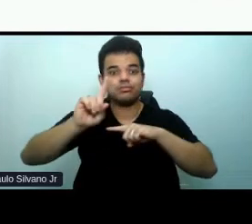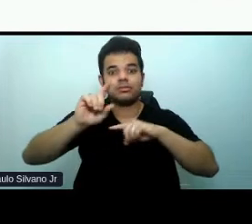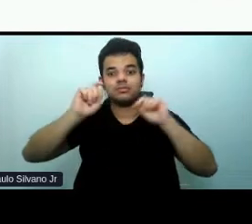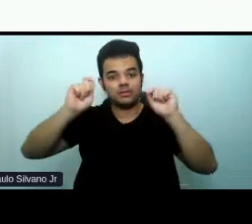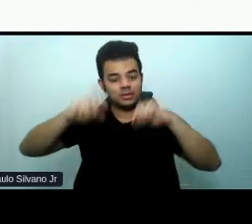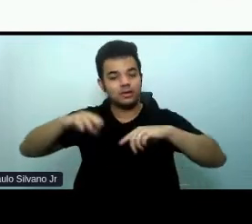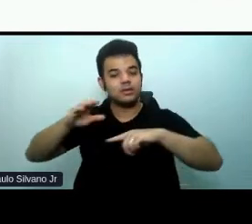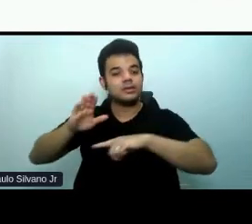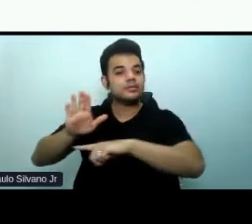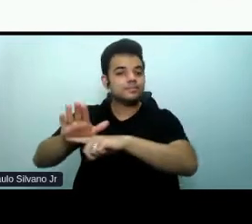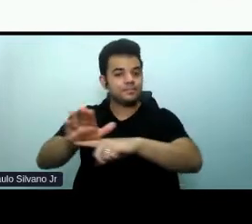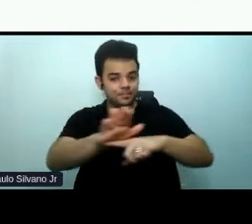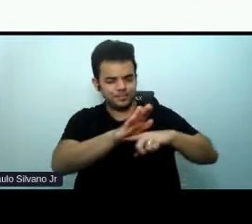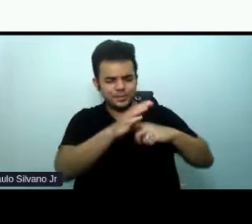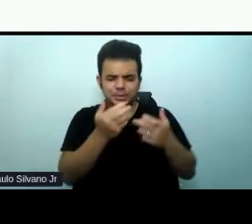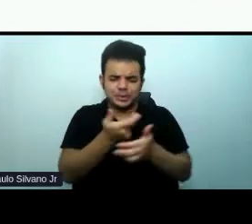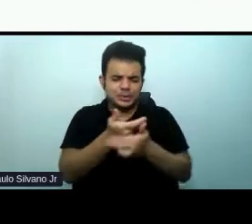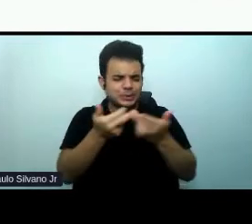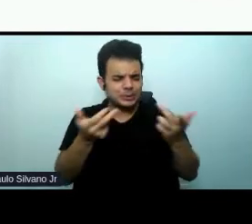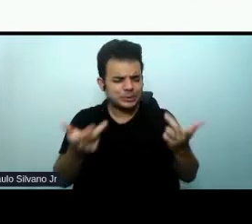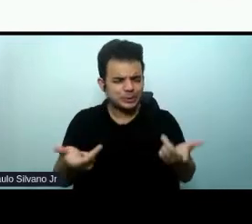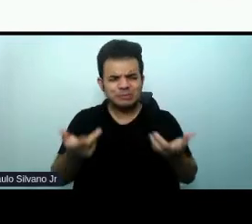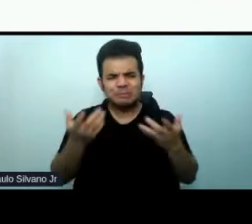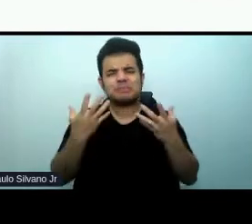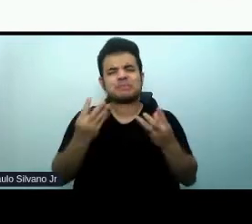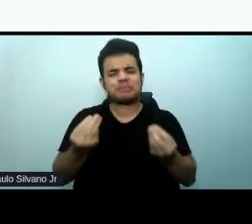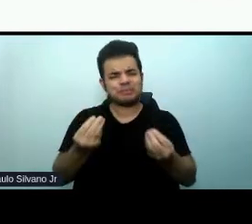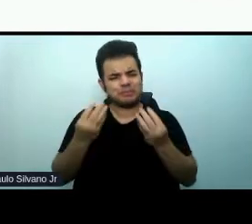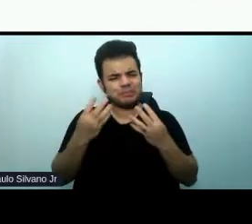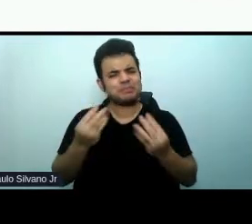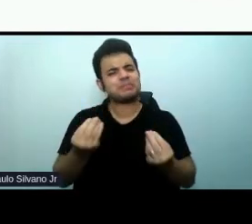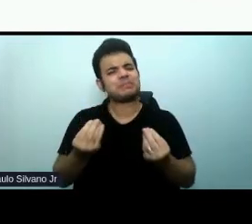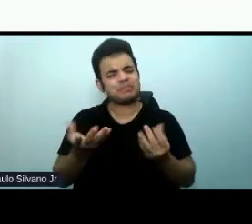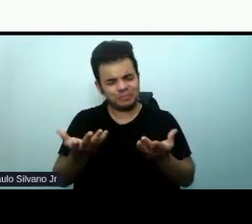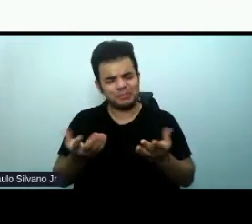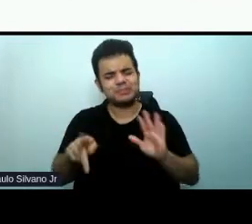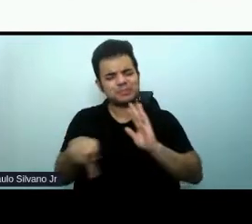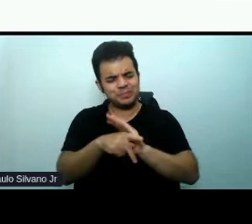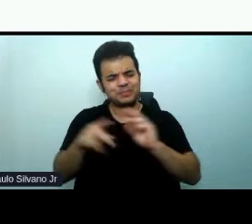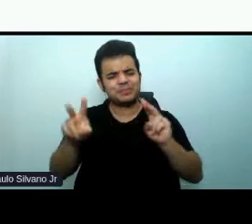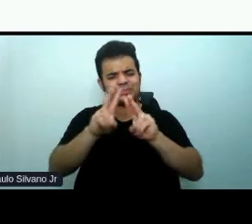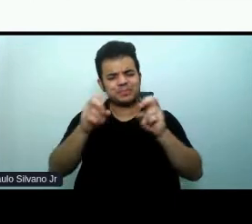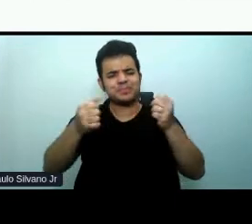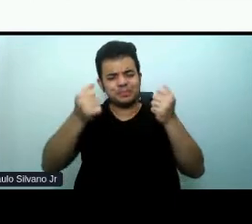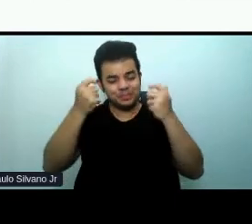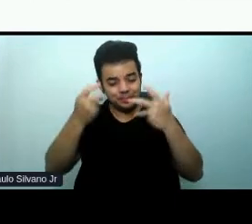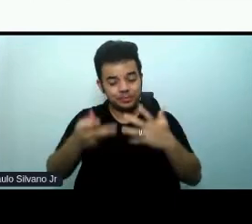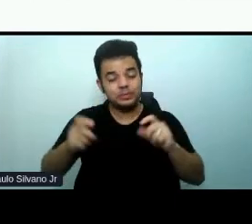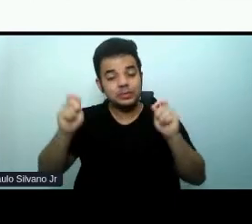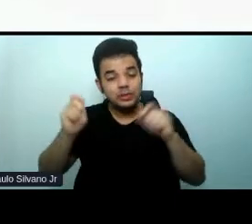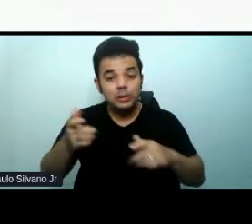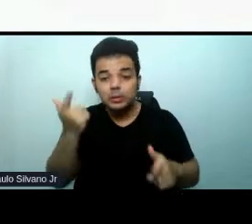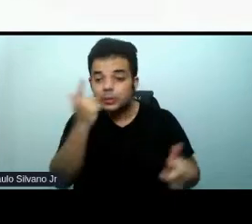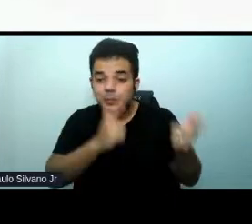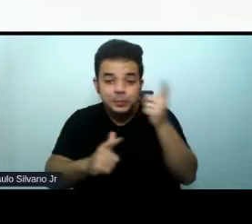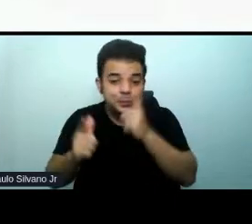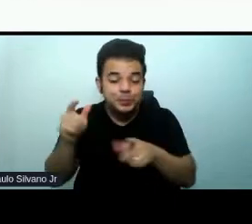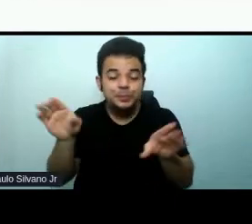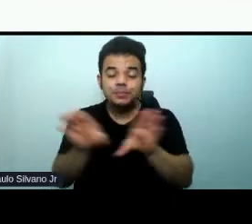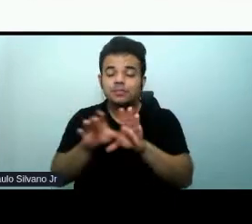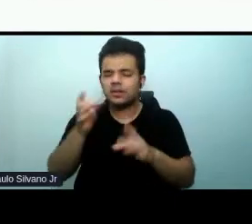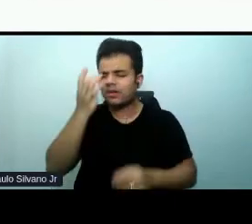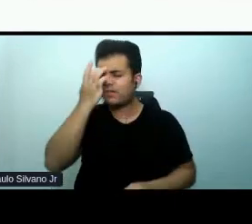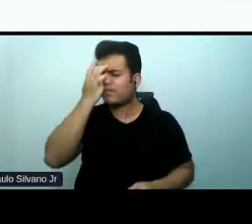ajudar a gente em muitas coisas, né? Em todas essas questões que eu falei, na possibilidade, na facilidade,